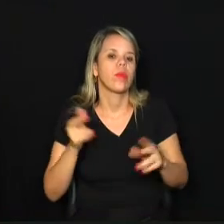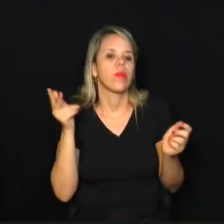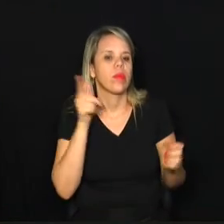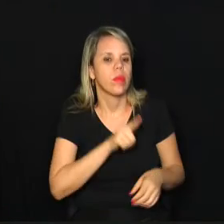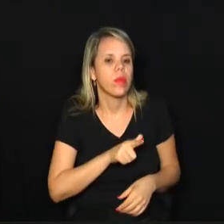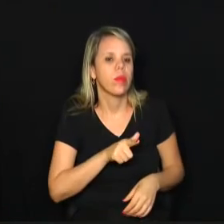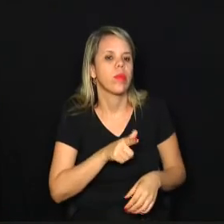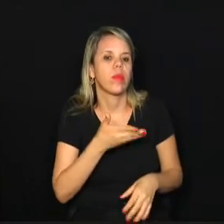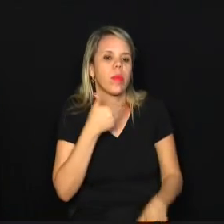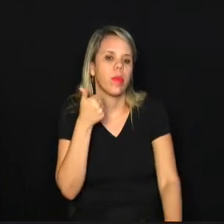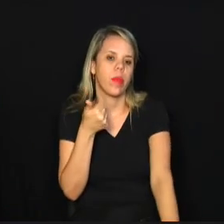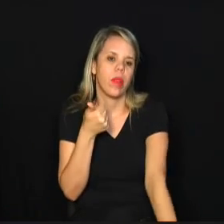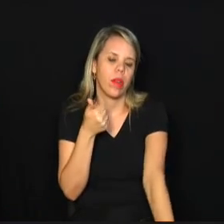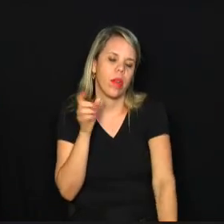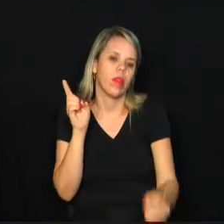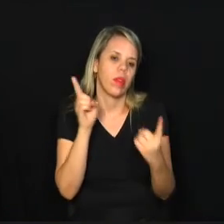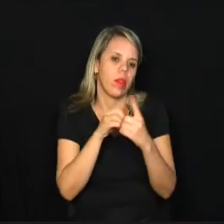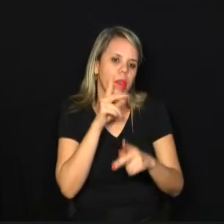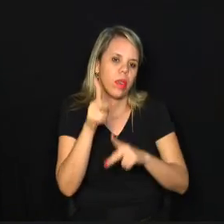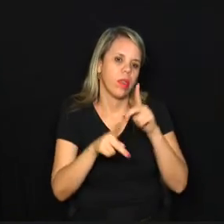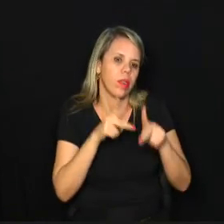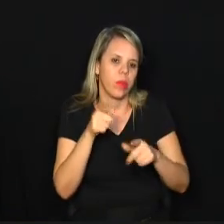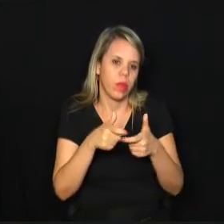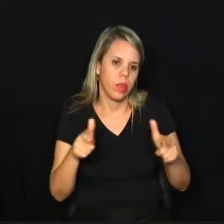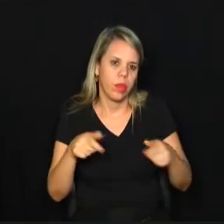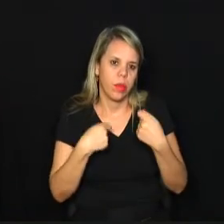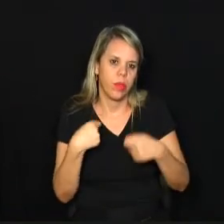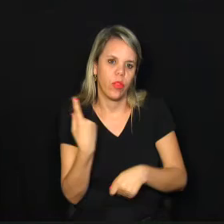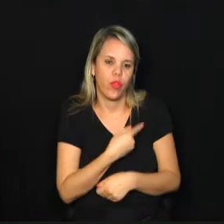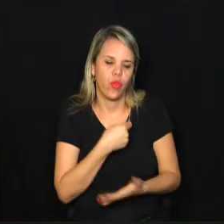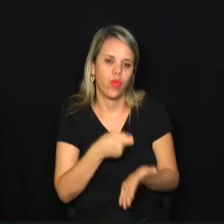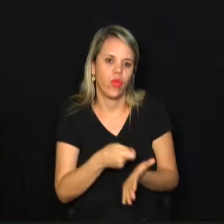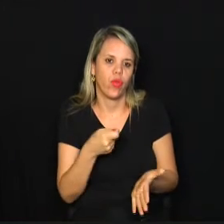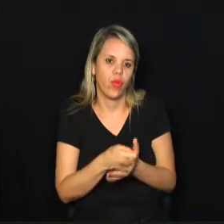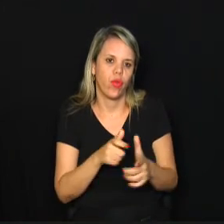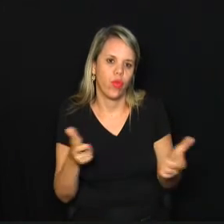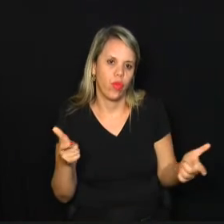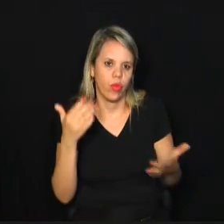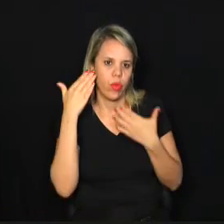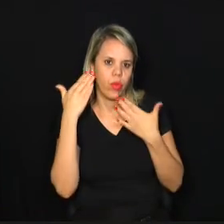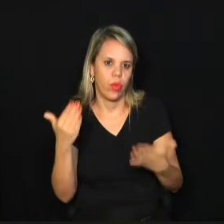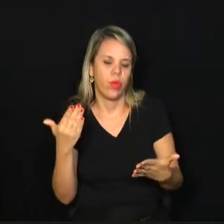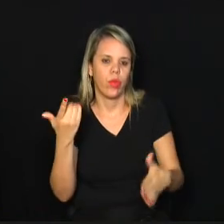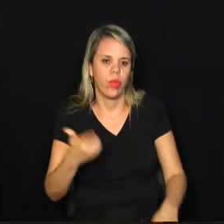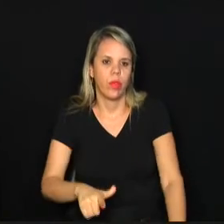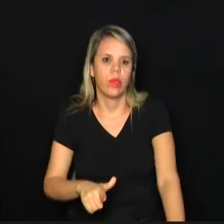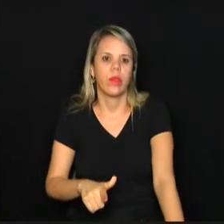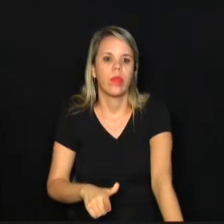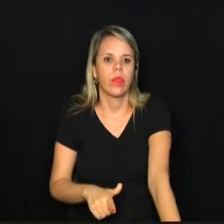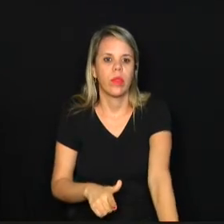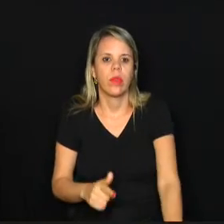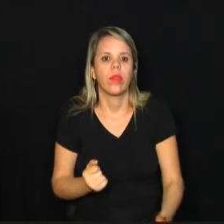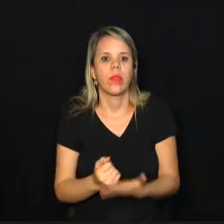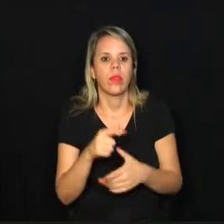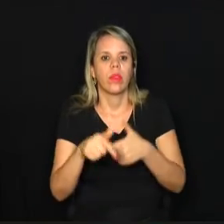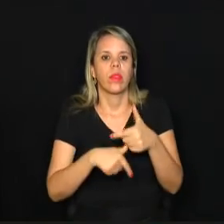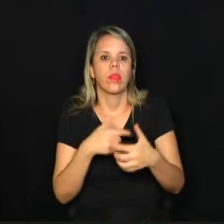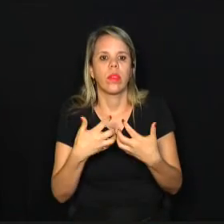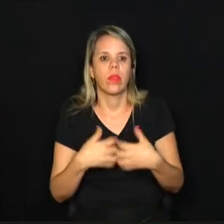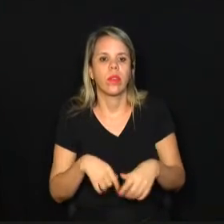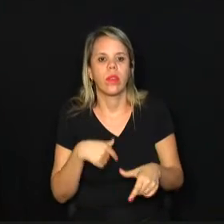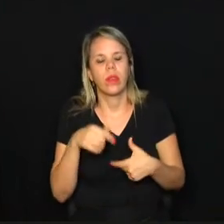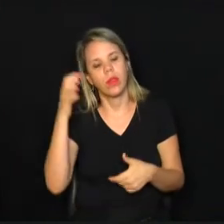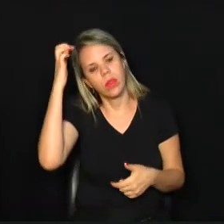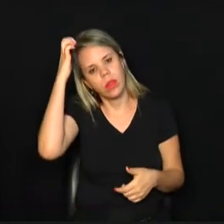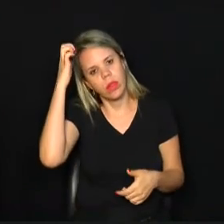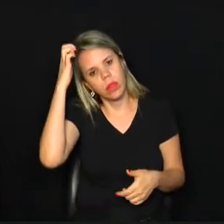consiga melhorar o atendimento à população, que é a nossa obrigação maior. Então, agradecer mais uma vez a condução que vocês deram ao trabalho e